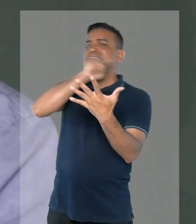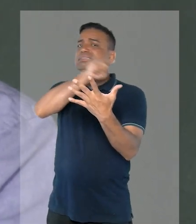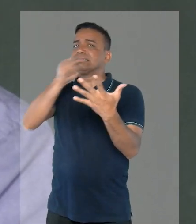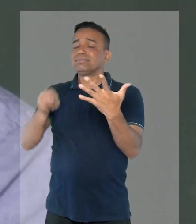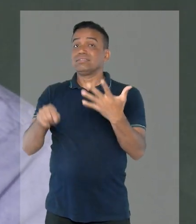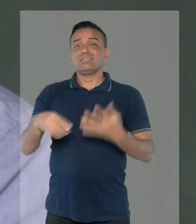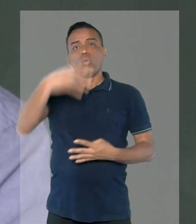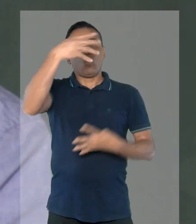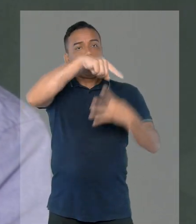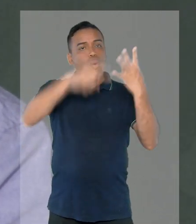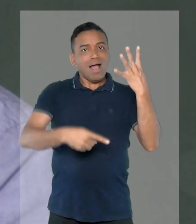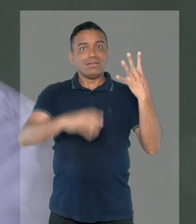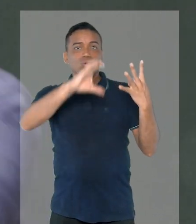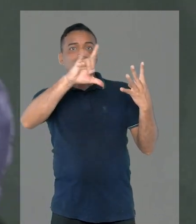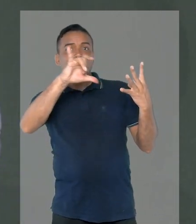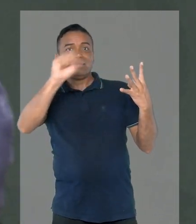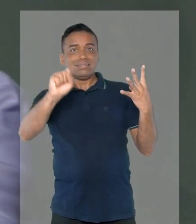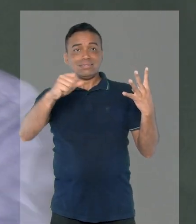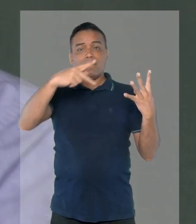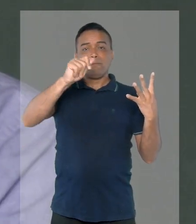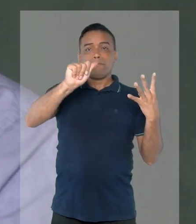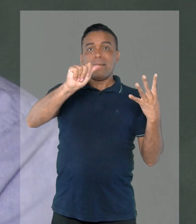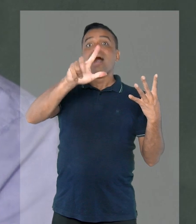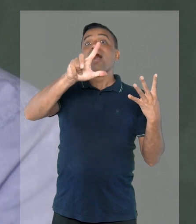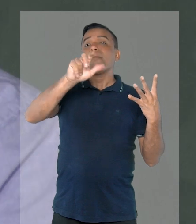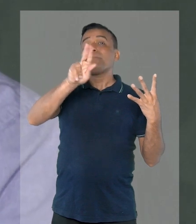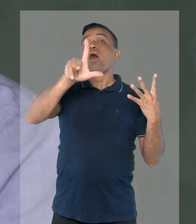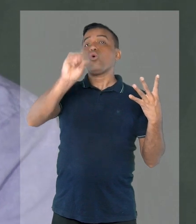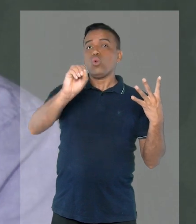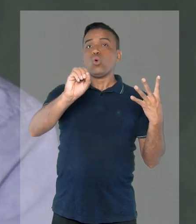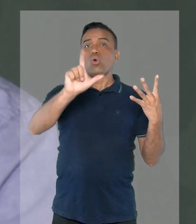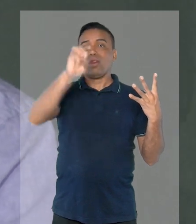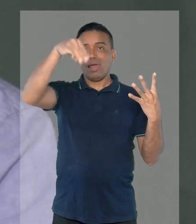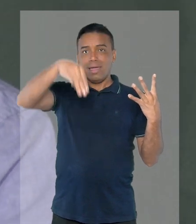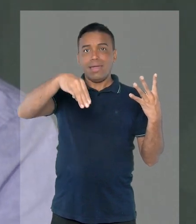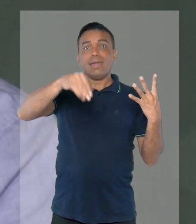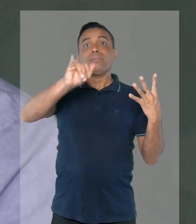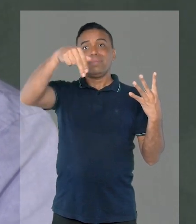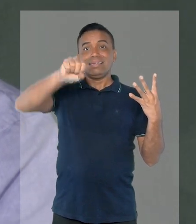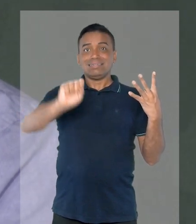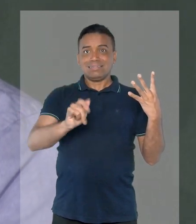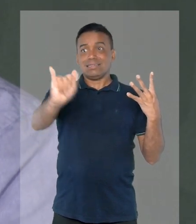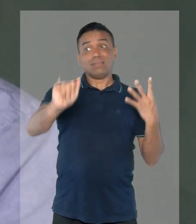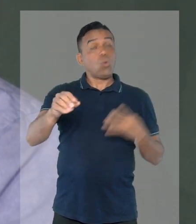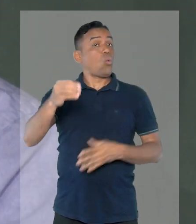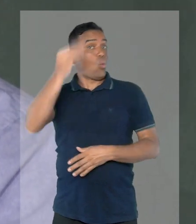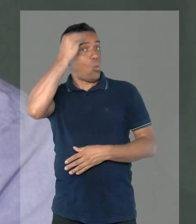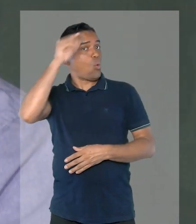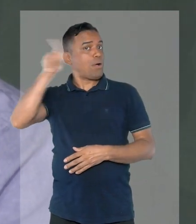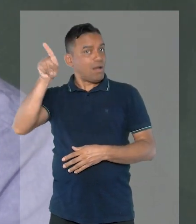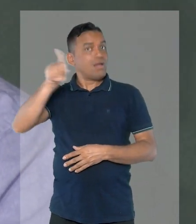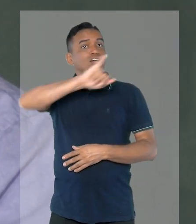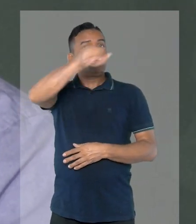quando eu falei 4 cliques em Paulo Leminski, ele falou: não, isso tá bom. Esse tá... Então a culpa foi muito do Jovino...